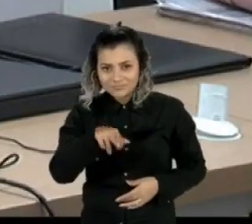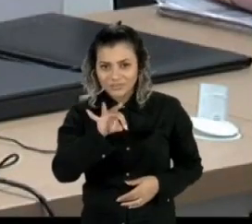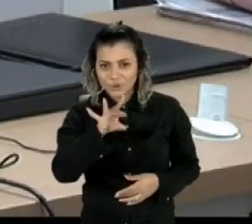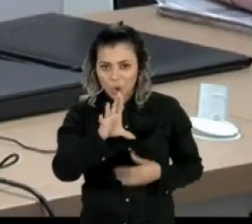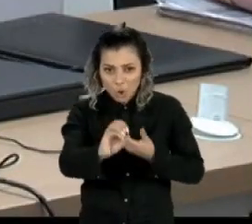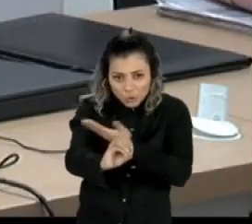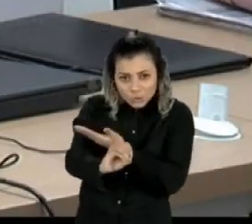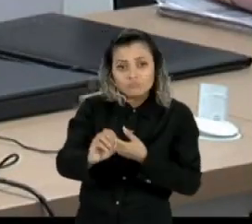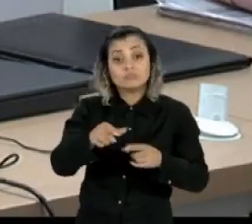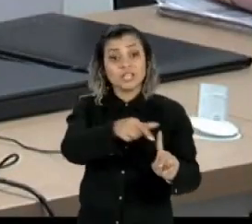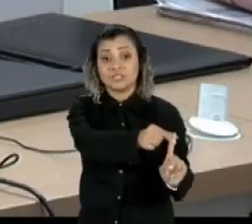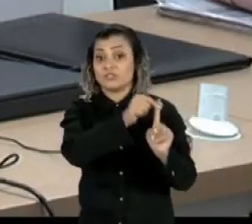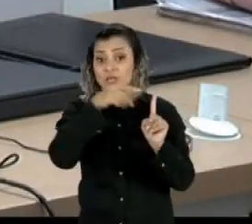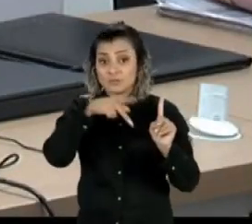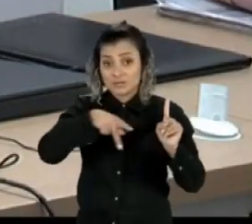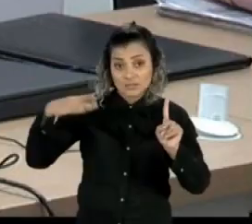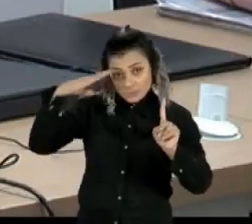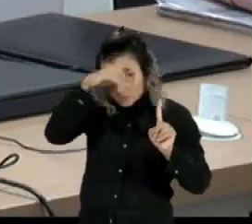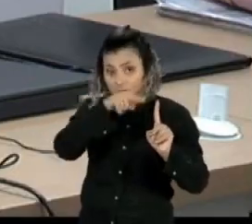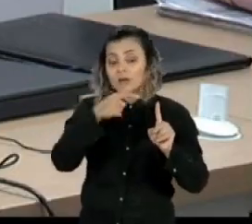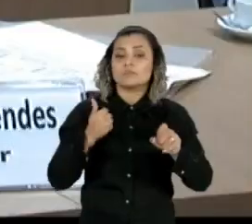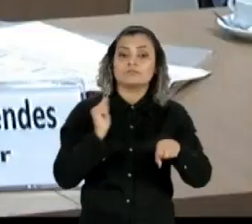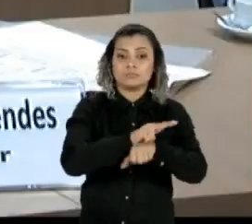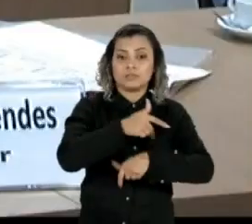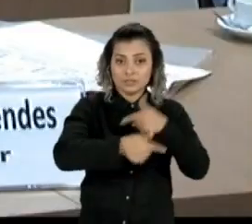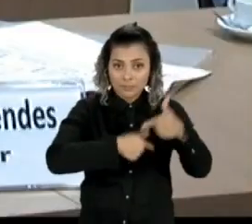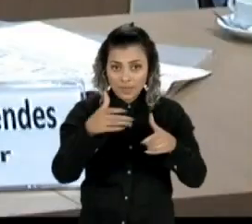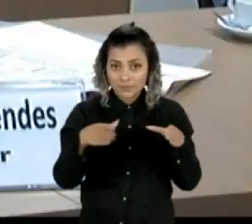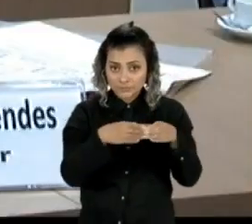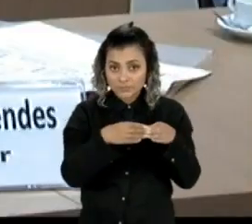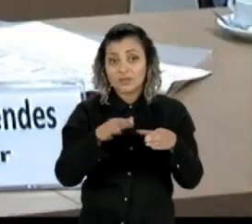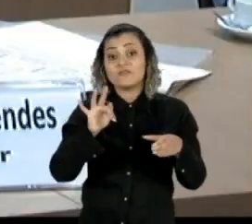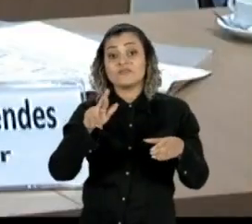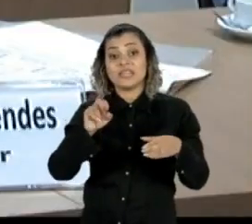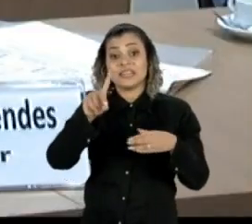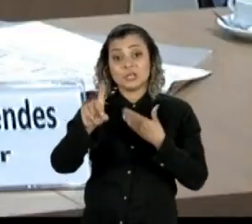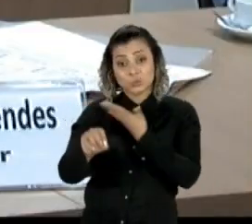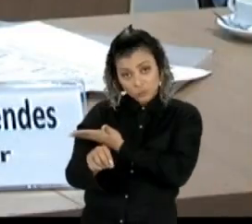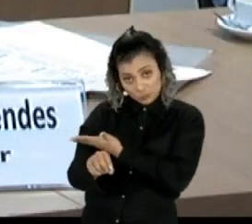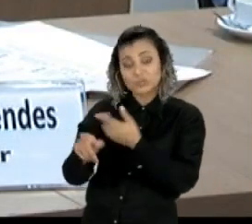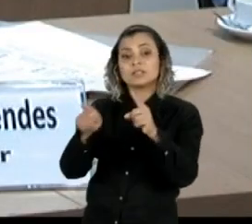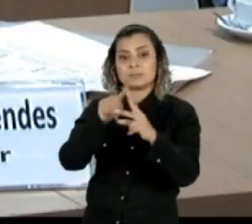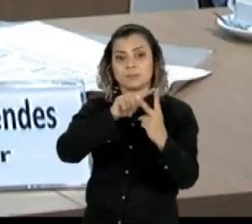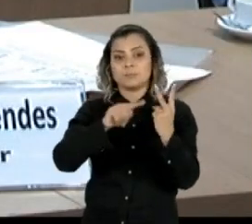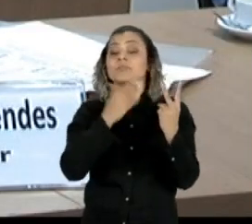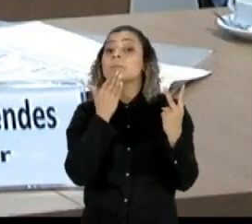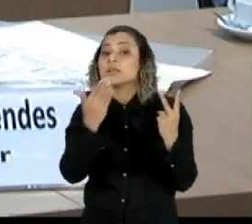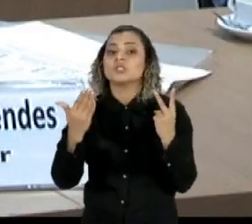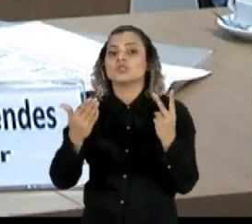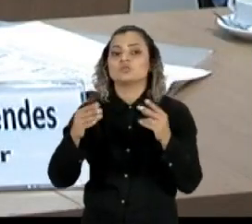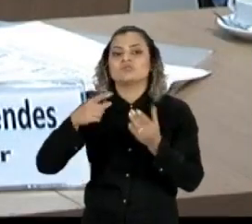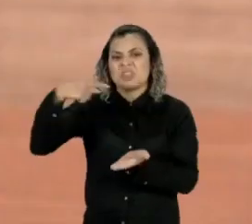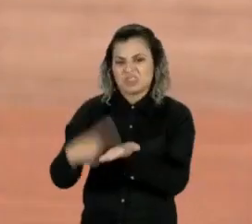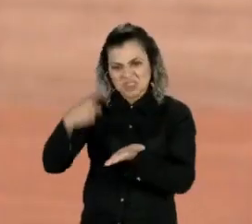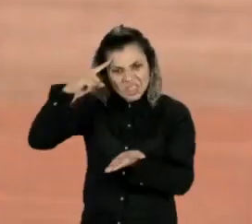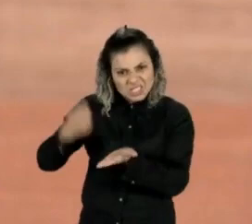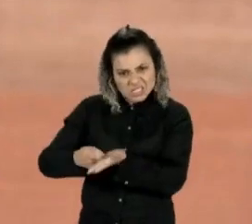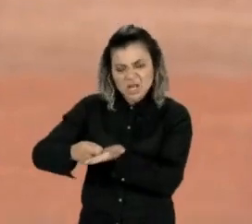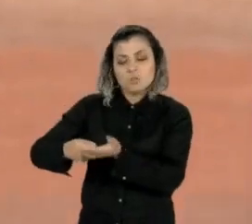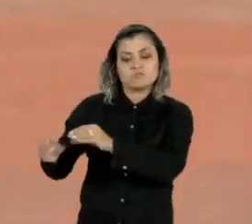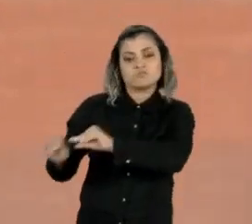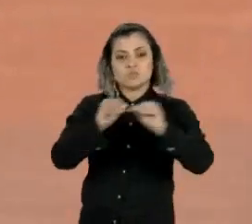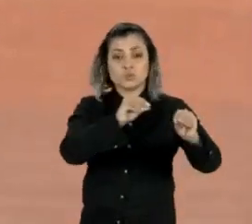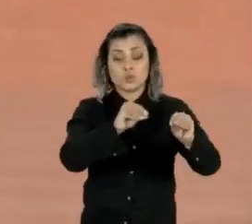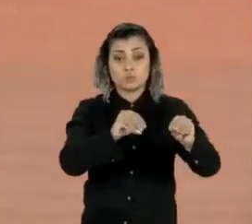pelo presidente Jair Bolsonaro para compor o colegiado, e Fernando Mendes Garcia pediram vistas e adiaram a decisão. O tema só